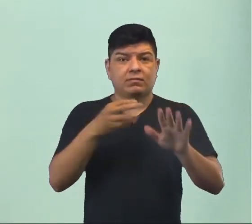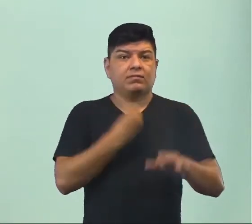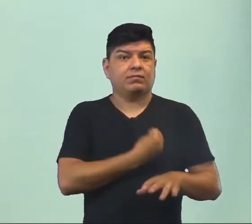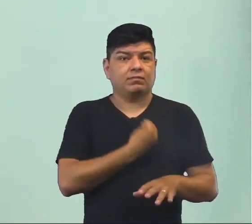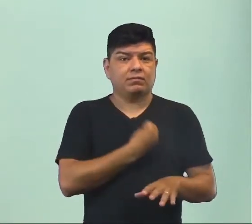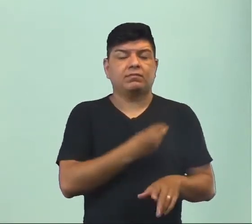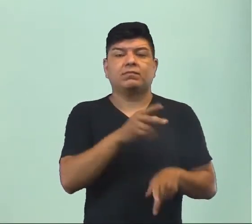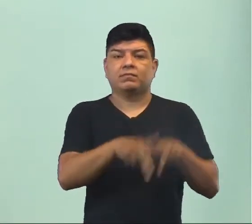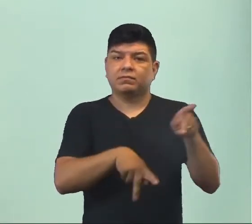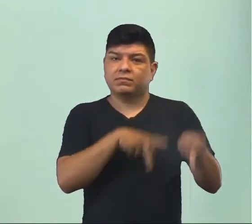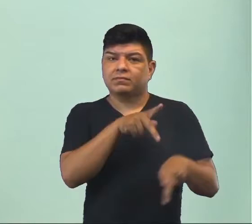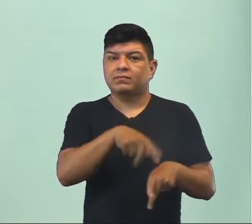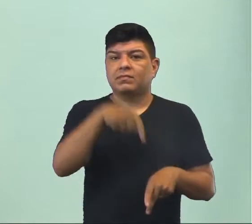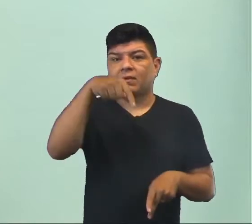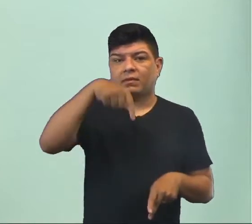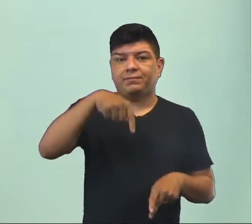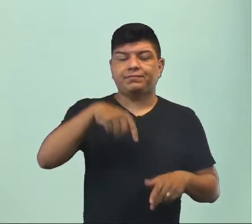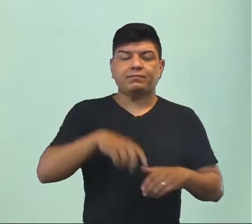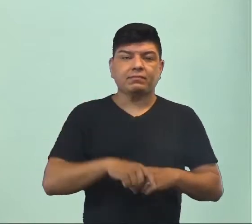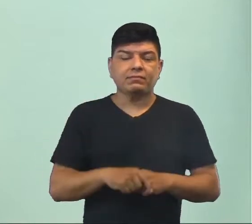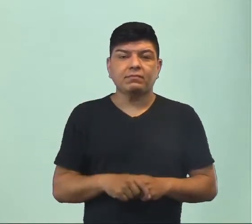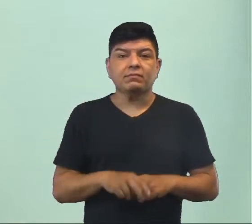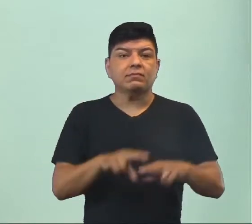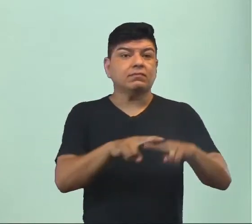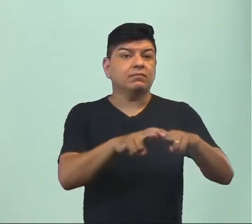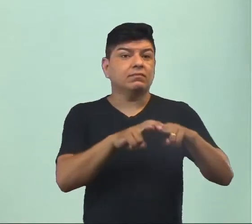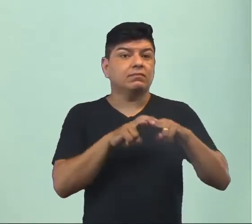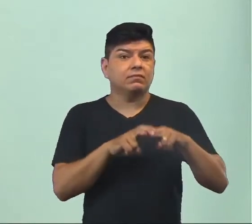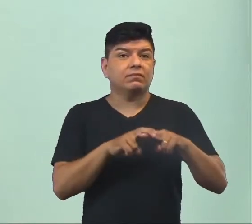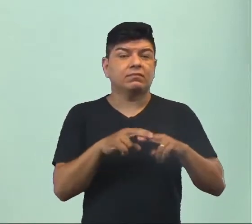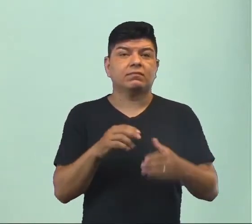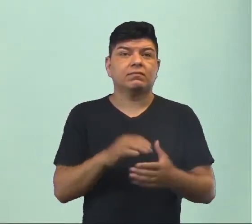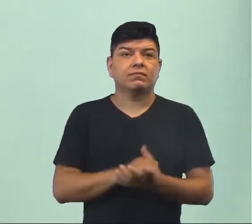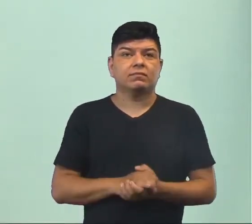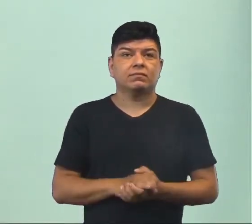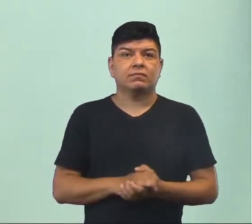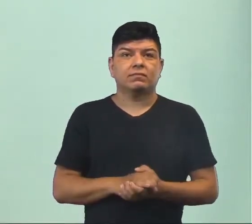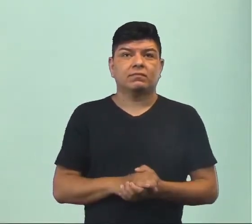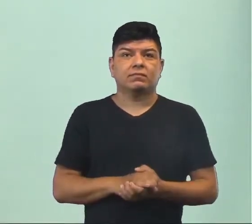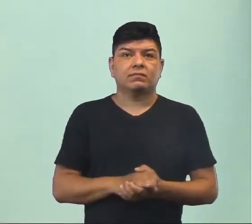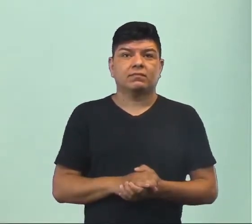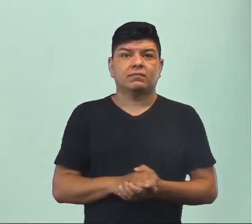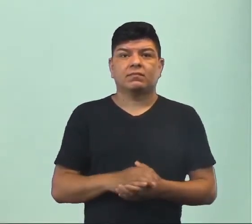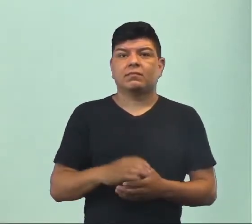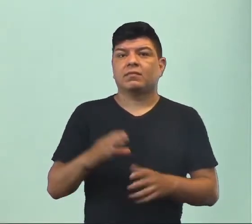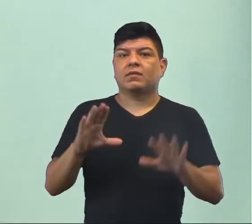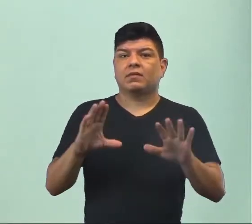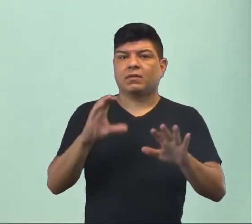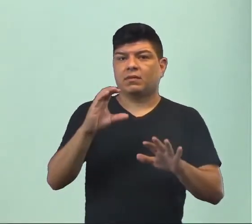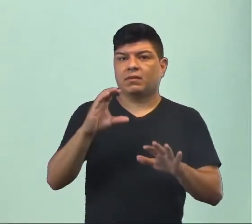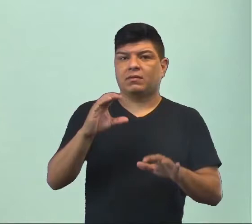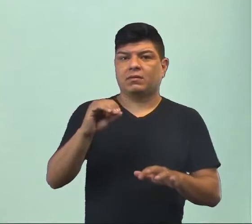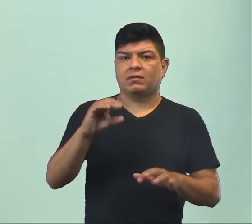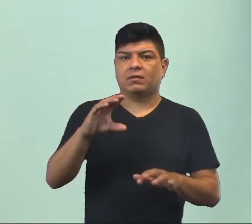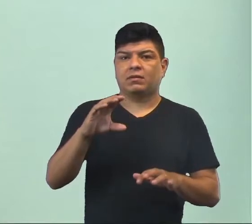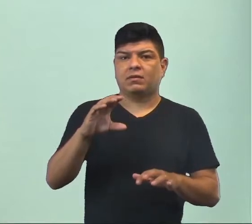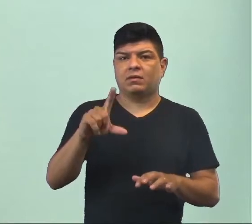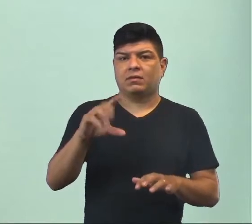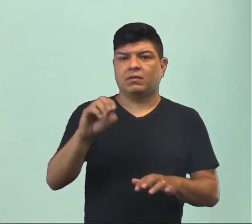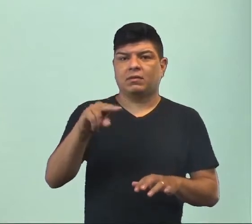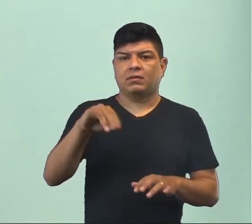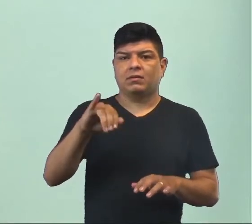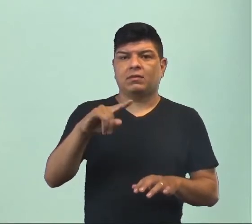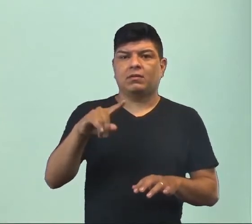desses povos. Então a gente fala, essa colonização, você passa